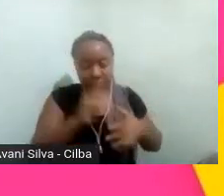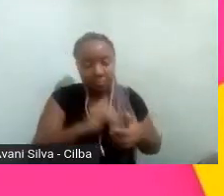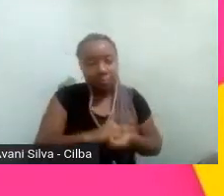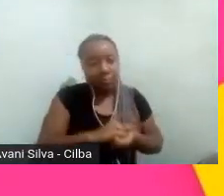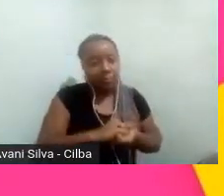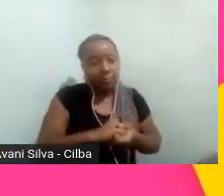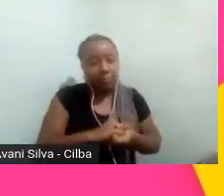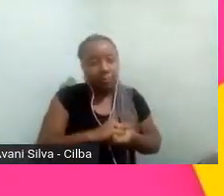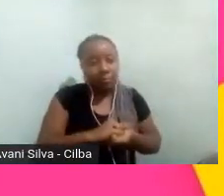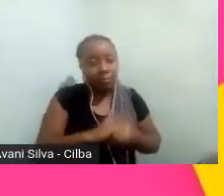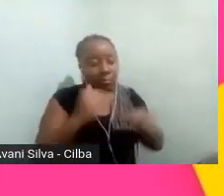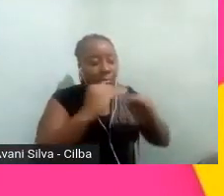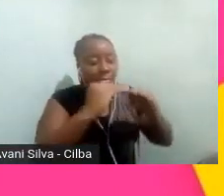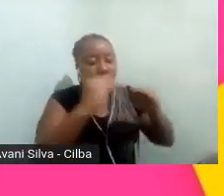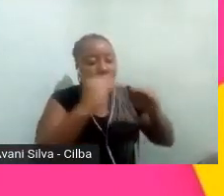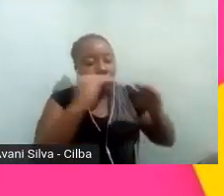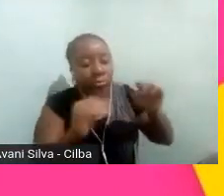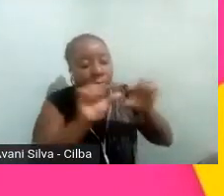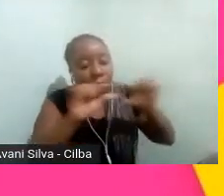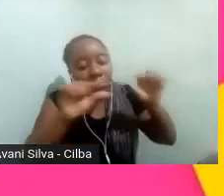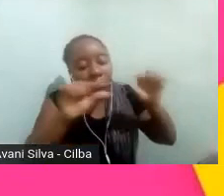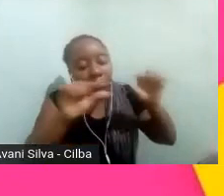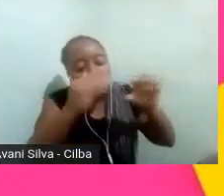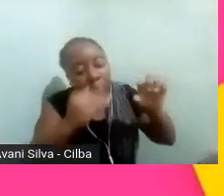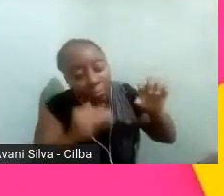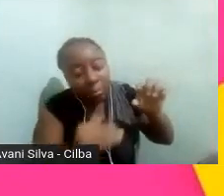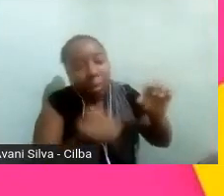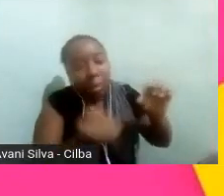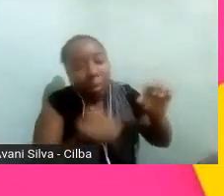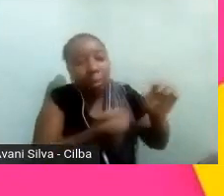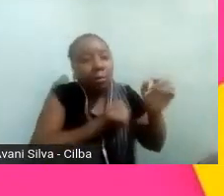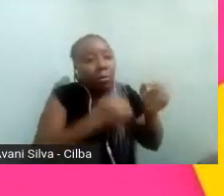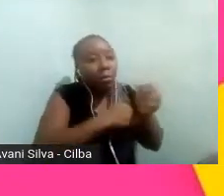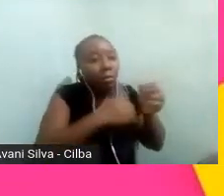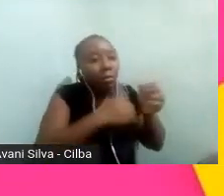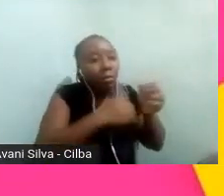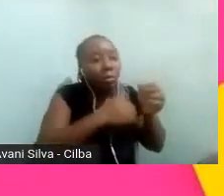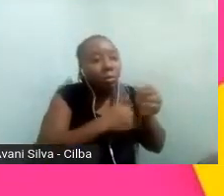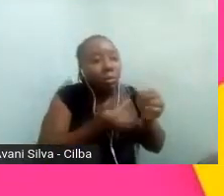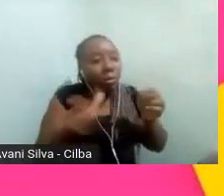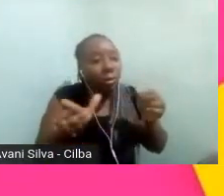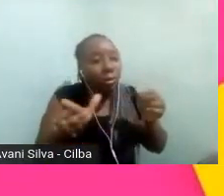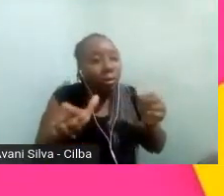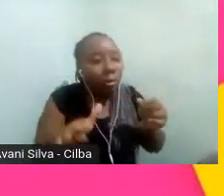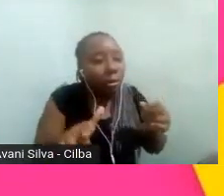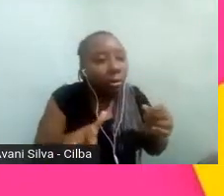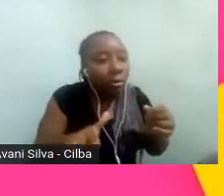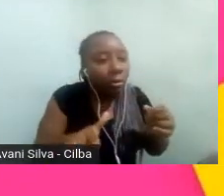duas linhas e eu vou para a próxima parte do código chamada void setup.